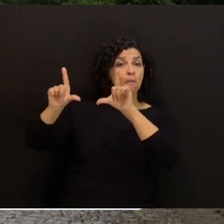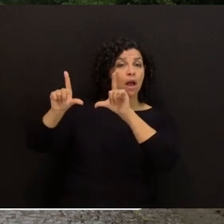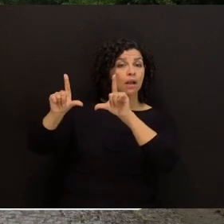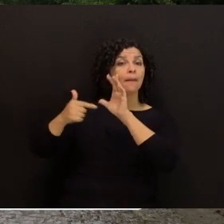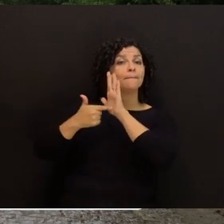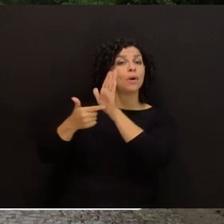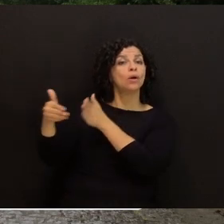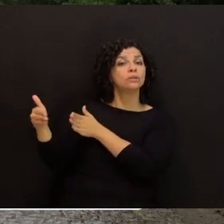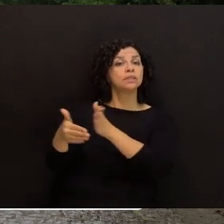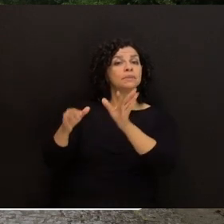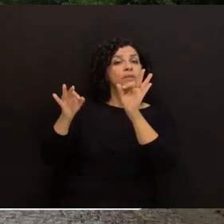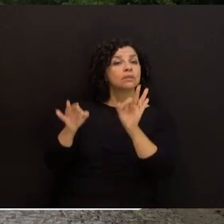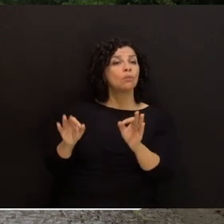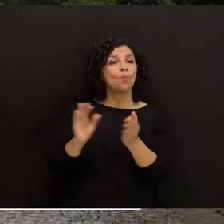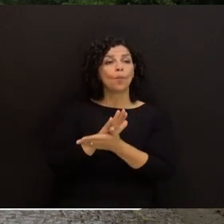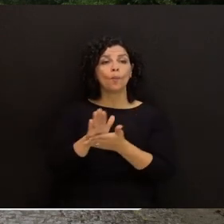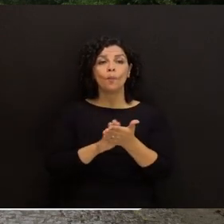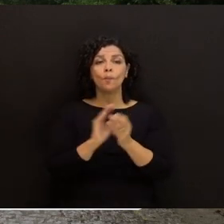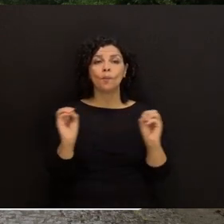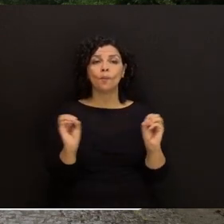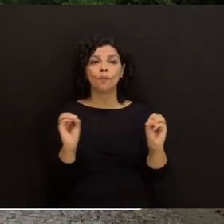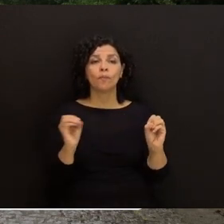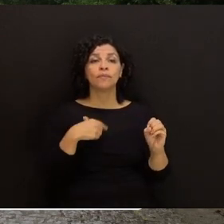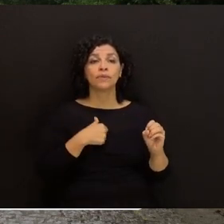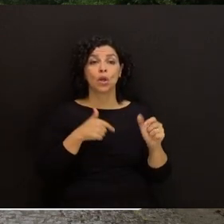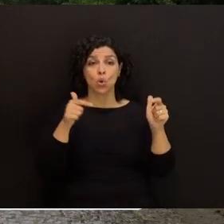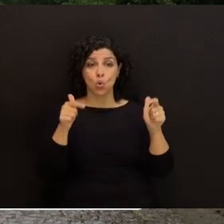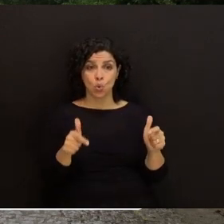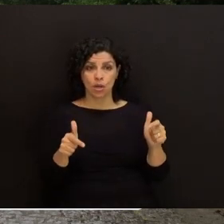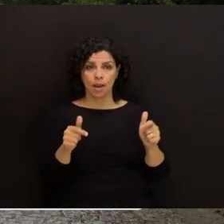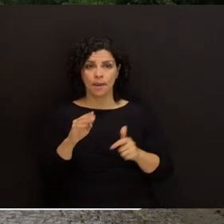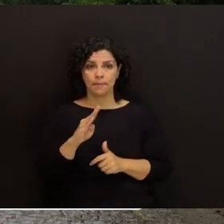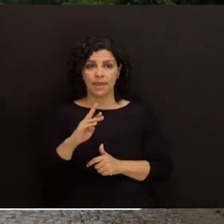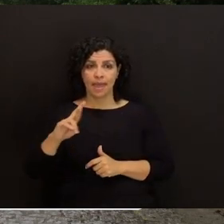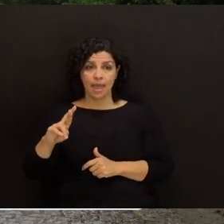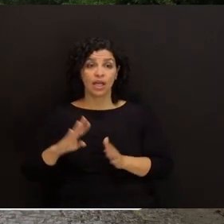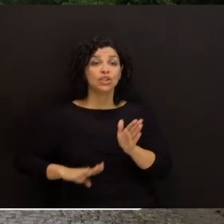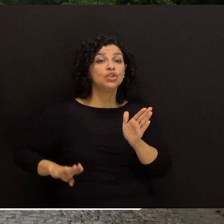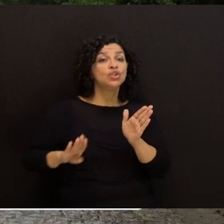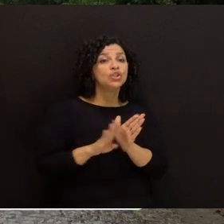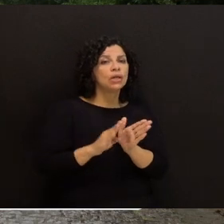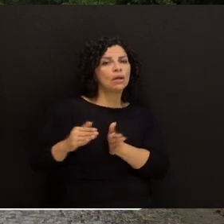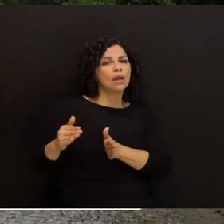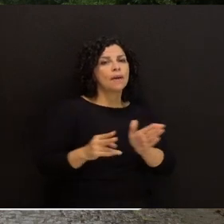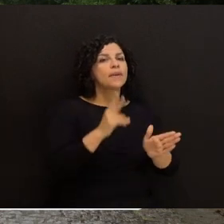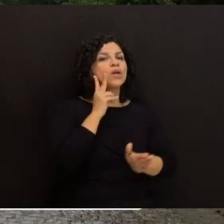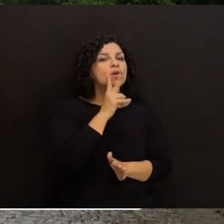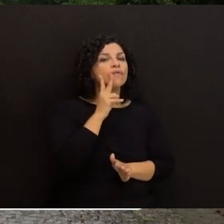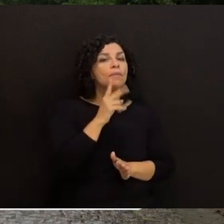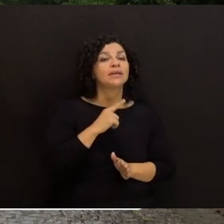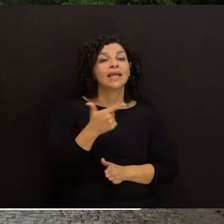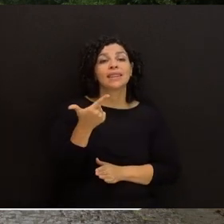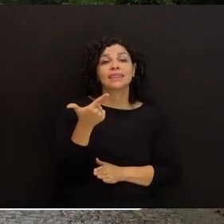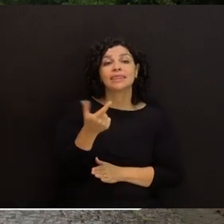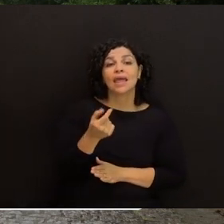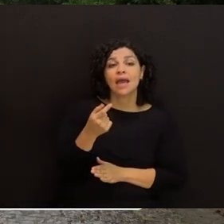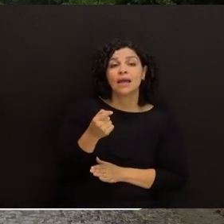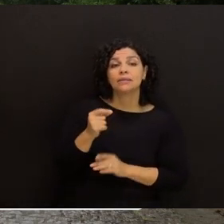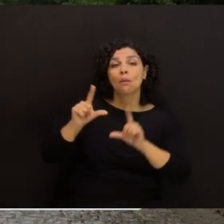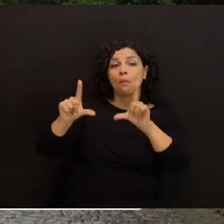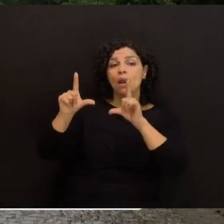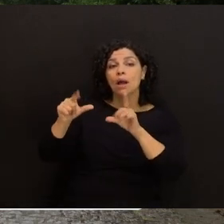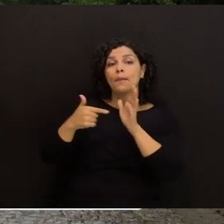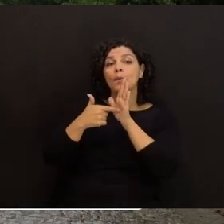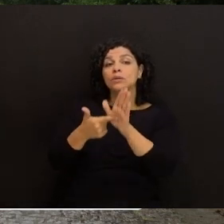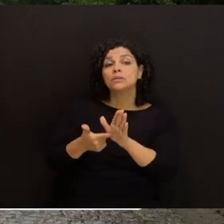placas instalaram as que vai da BR para o caminho do vinho mas nós temos 10 placas do caminho do vinho